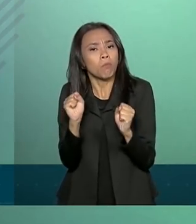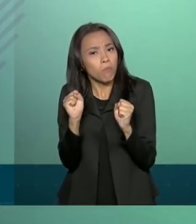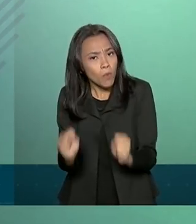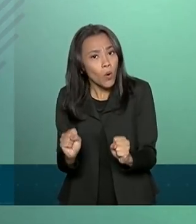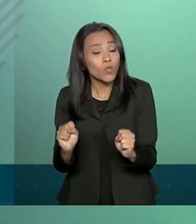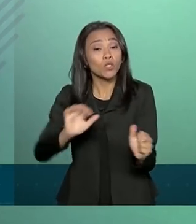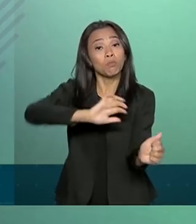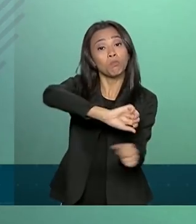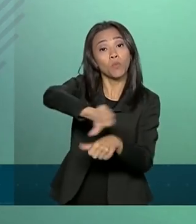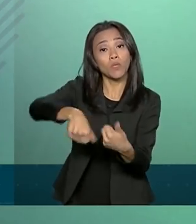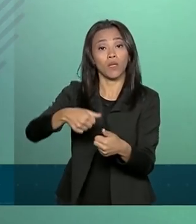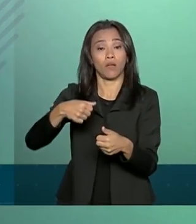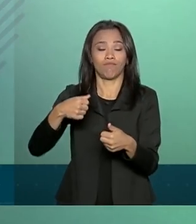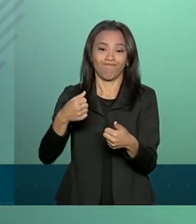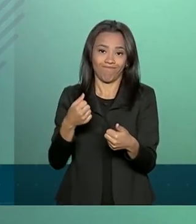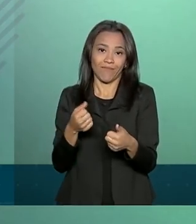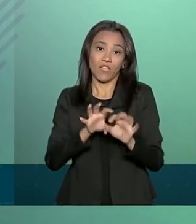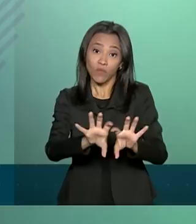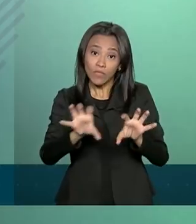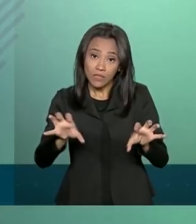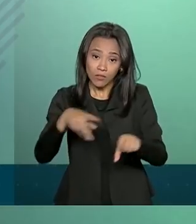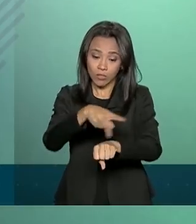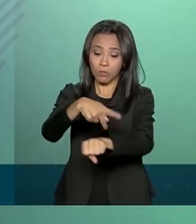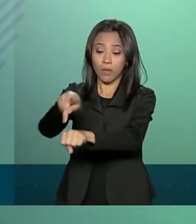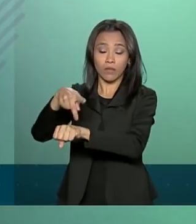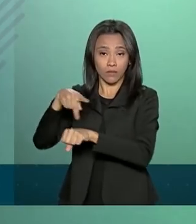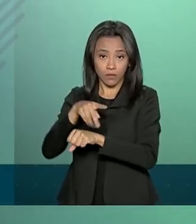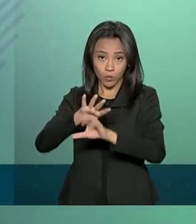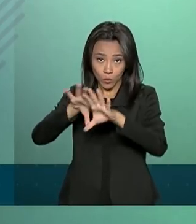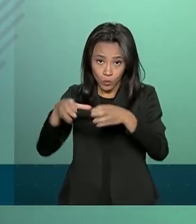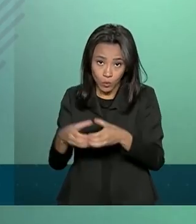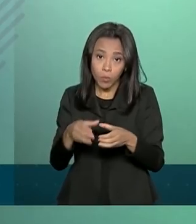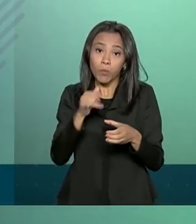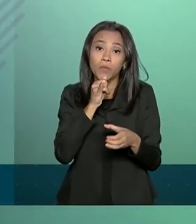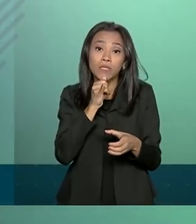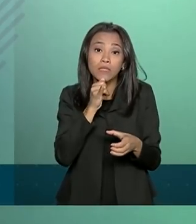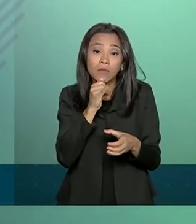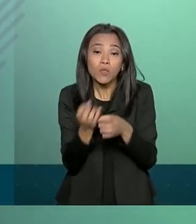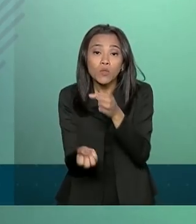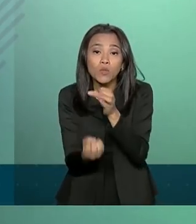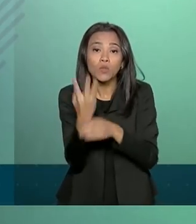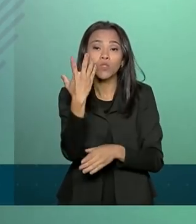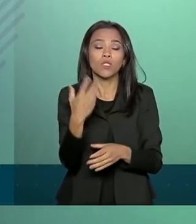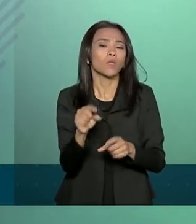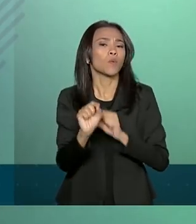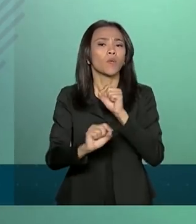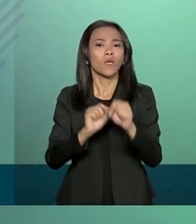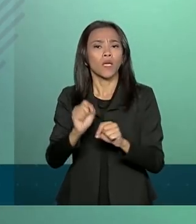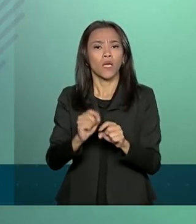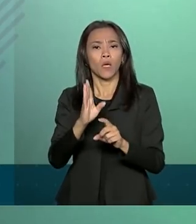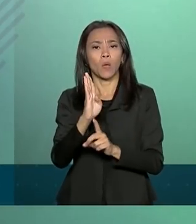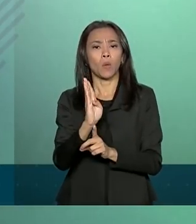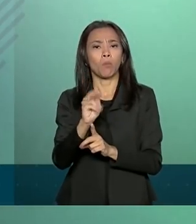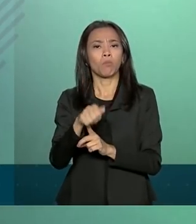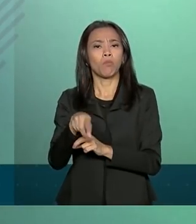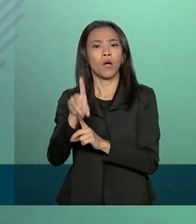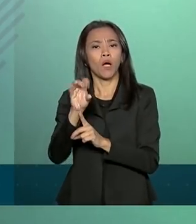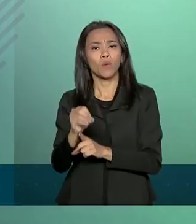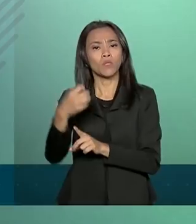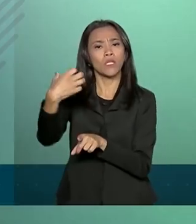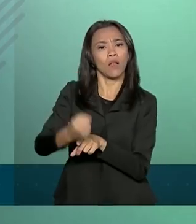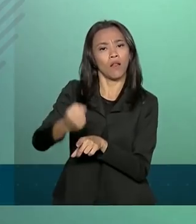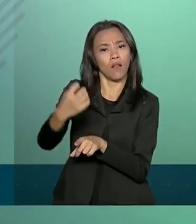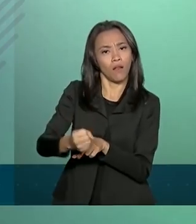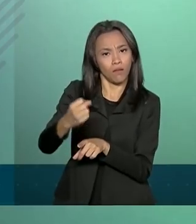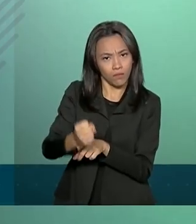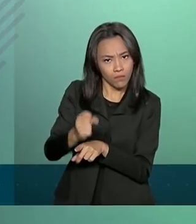como por exemplo a instituição do banco de leite materno finalmente os temas que serão tratados